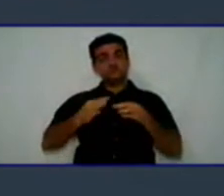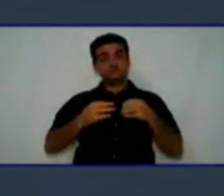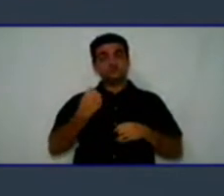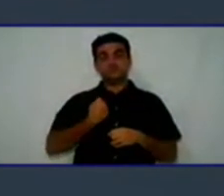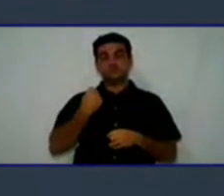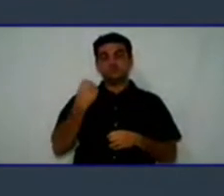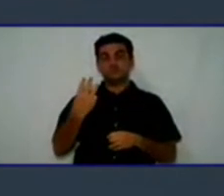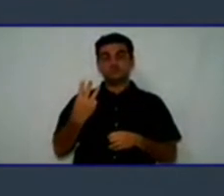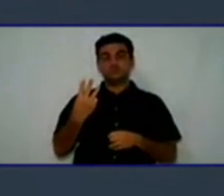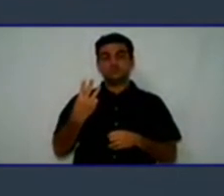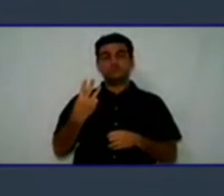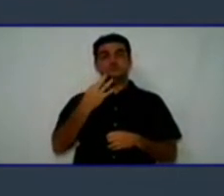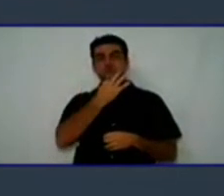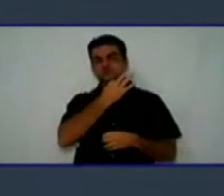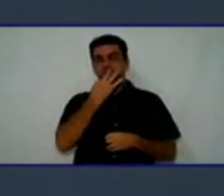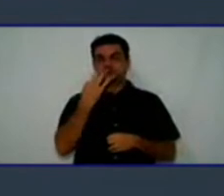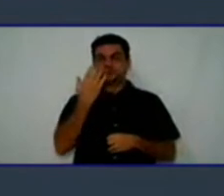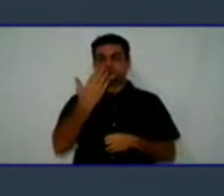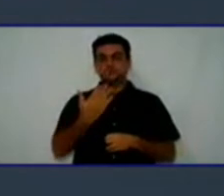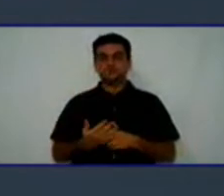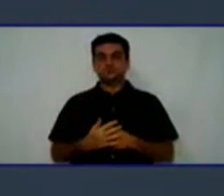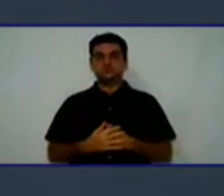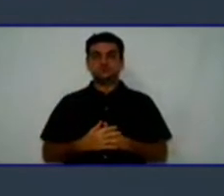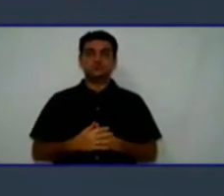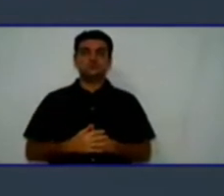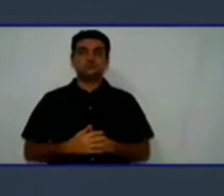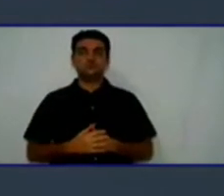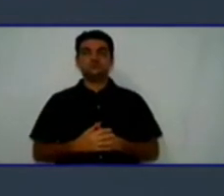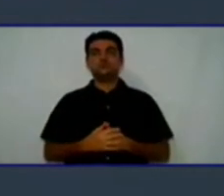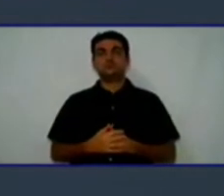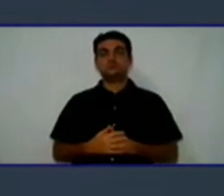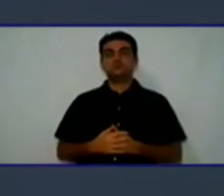número 3 do ministro Tarcísio Vieira de Carvalho Neto,